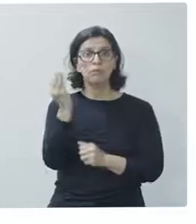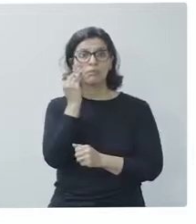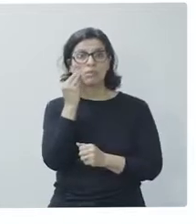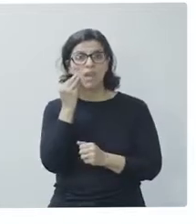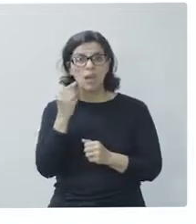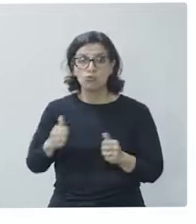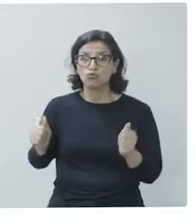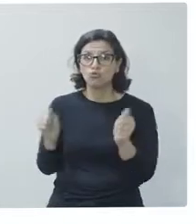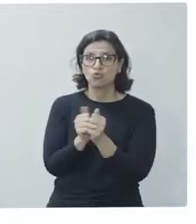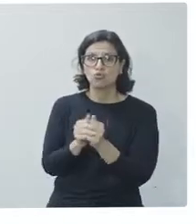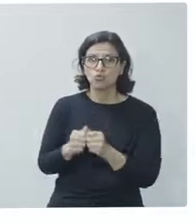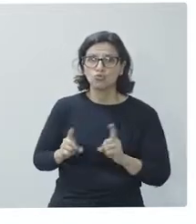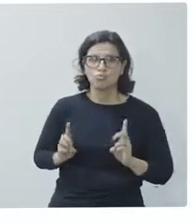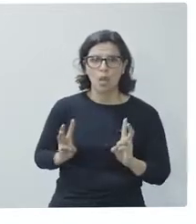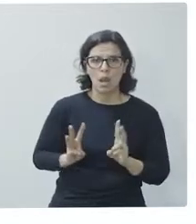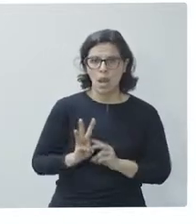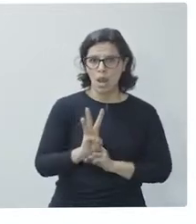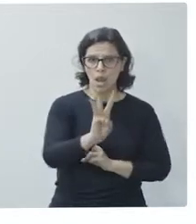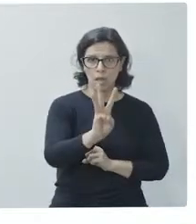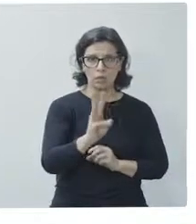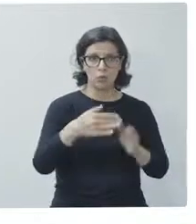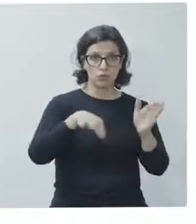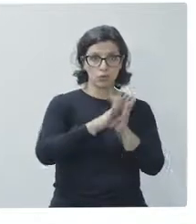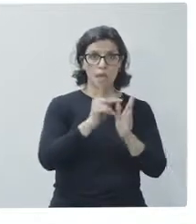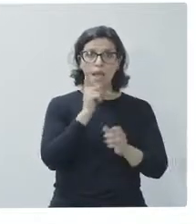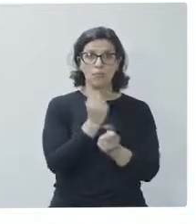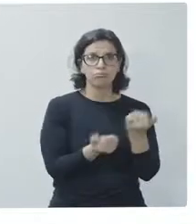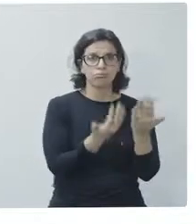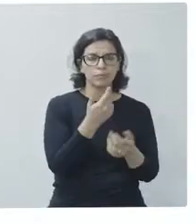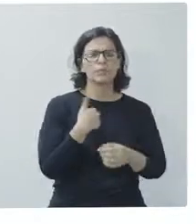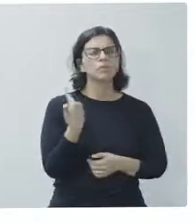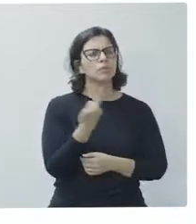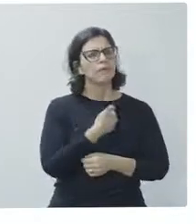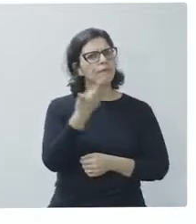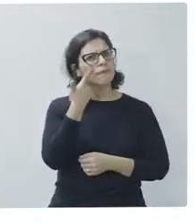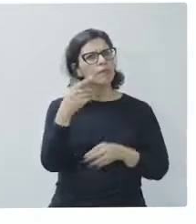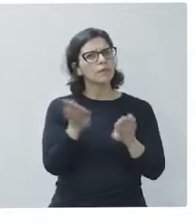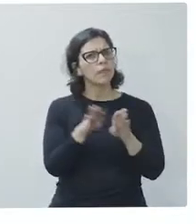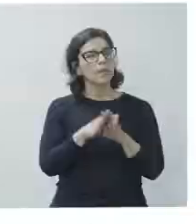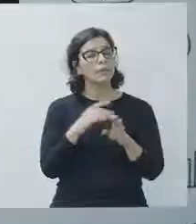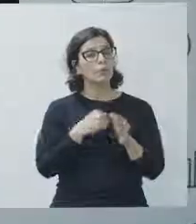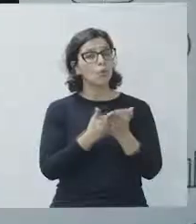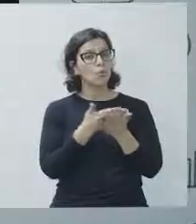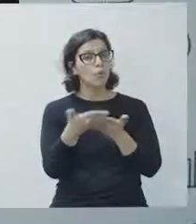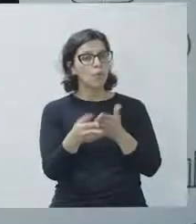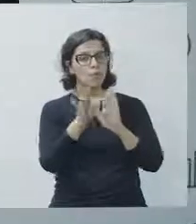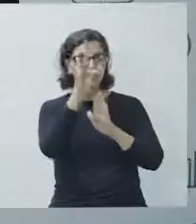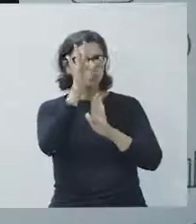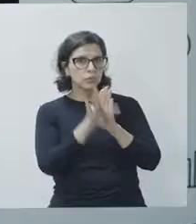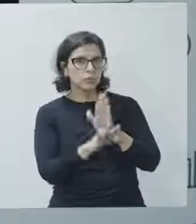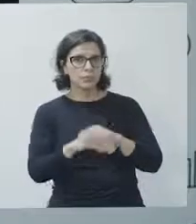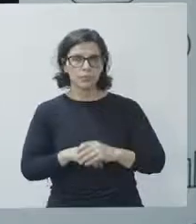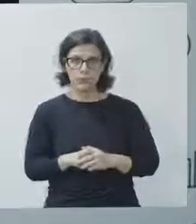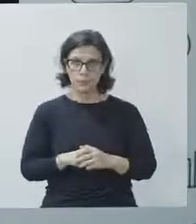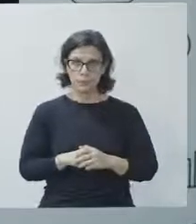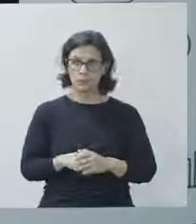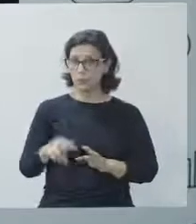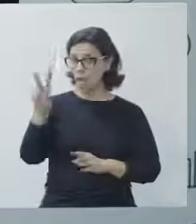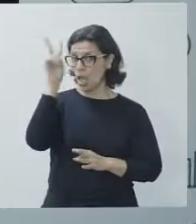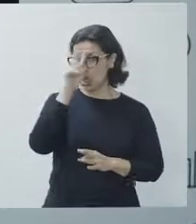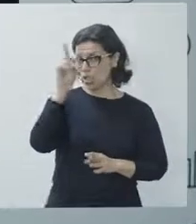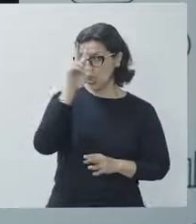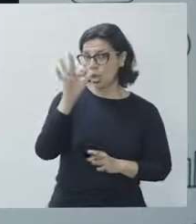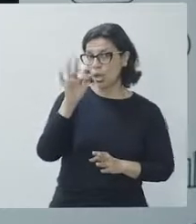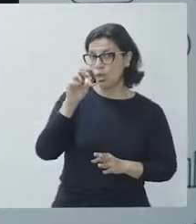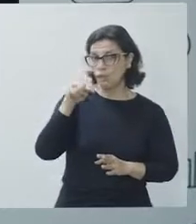tentariam chegar à fonte juntas. Então a gente tem essa primeira parte desse conto, A